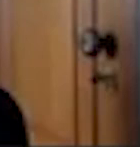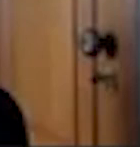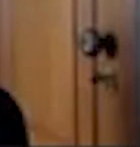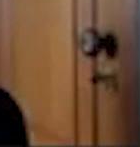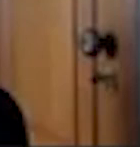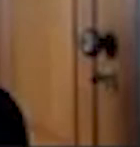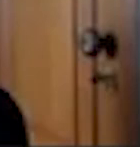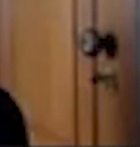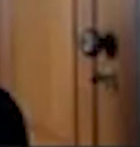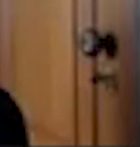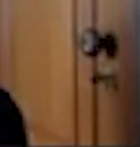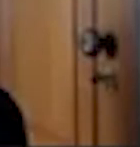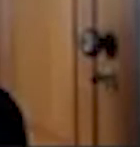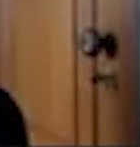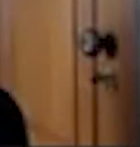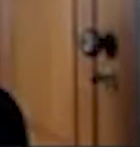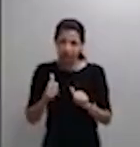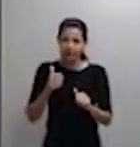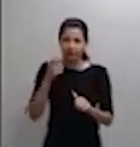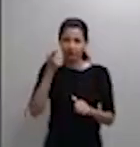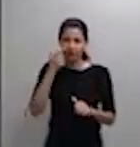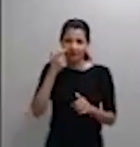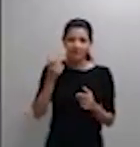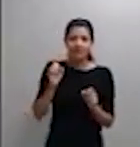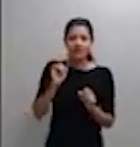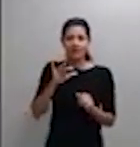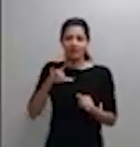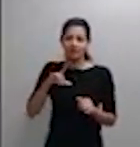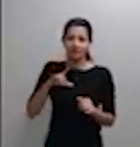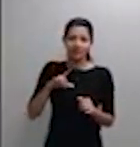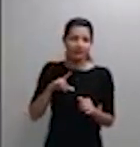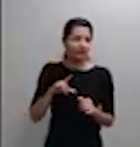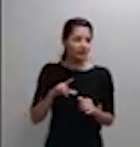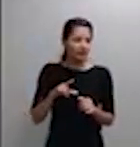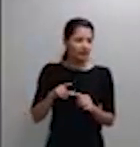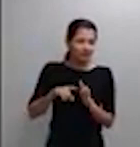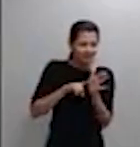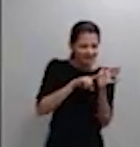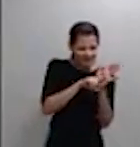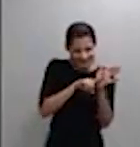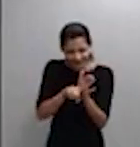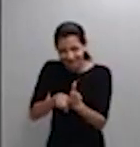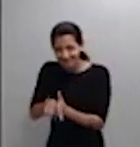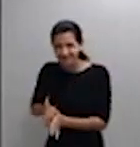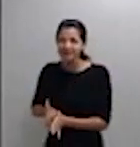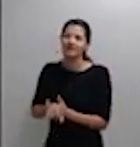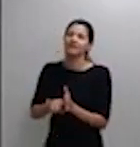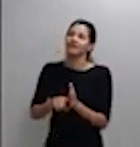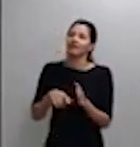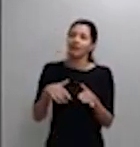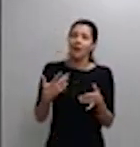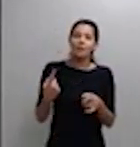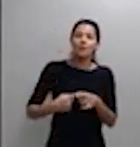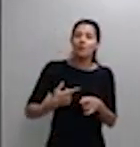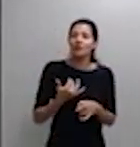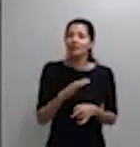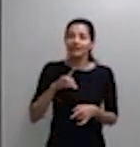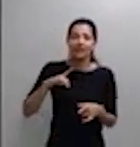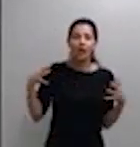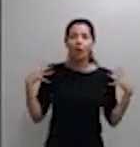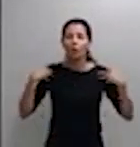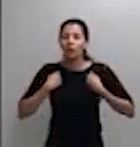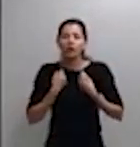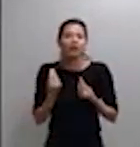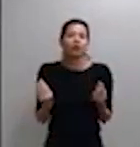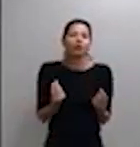contratações buscaram atender casos de emergência, combater epidemias e também envolvem atividades especiais e sazonais. Os